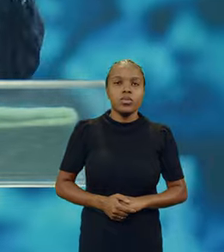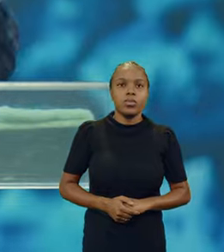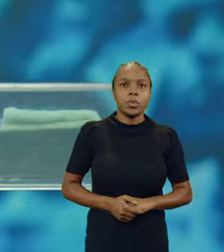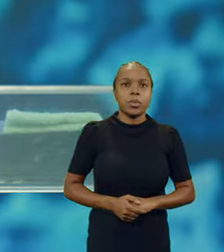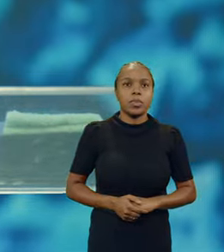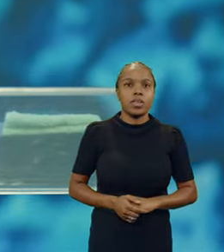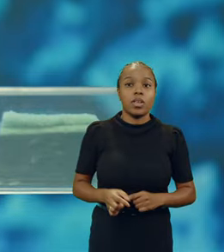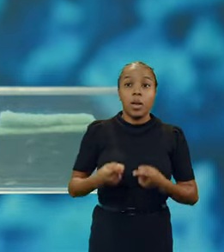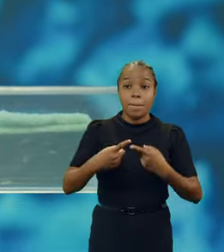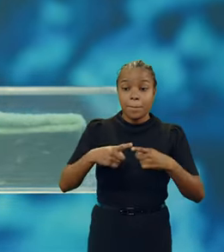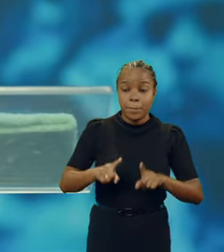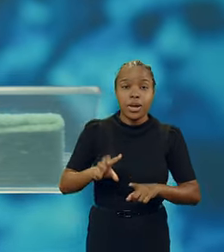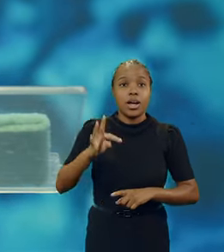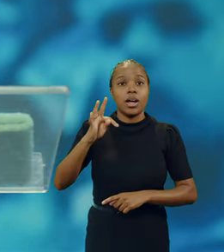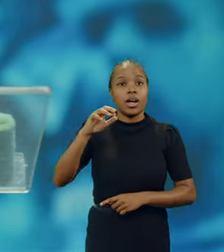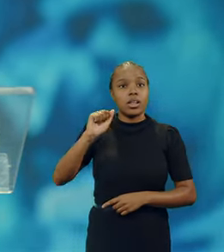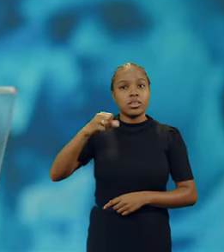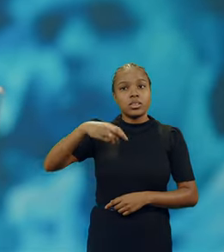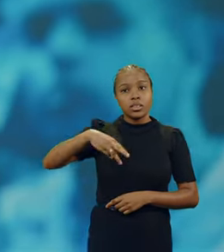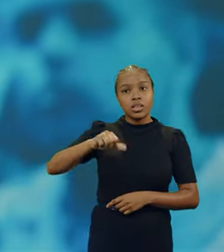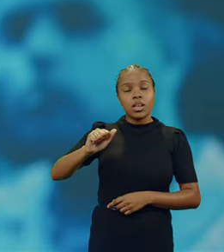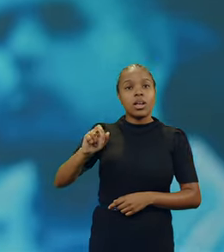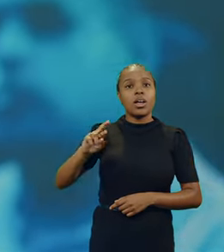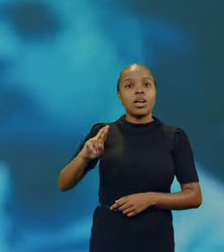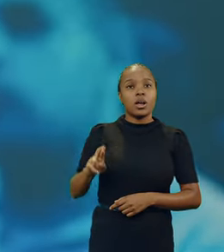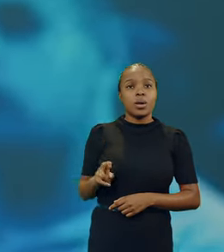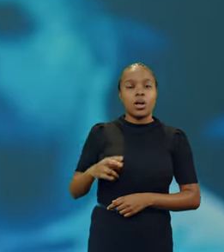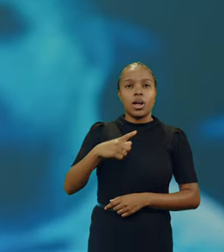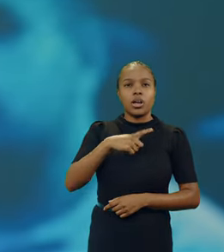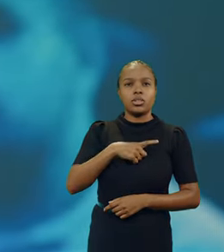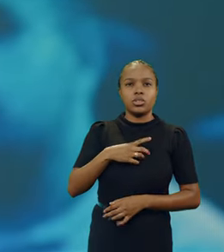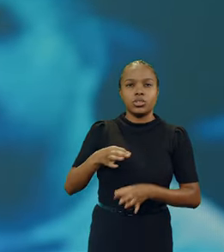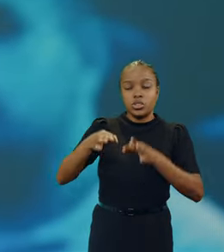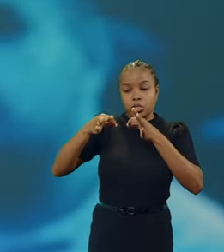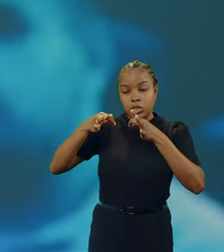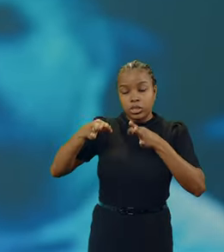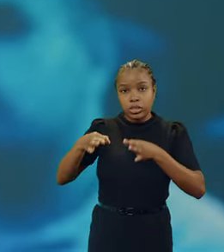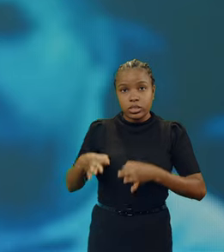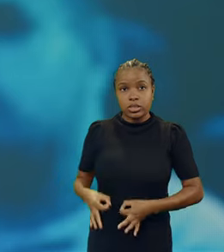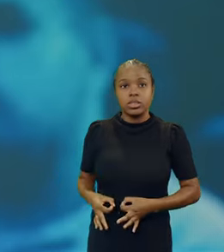Porém, Tamar havia garantido o seu habeas corpus.